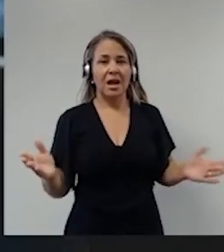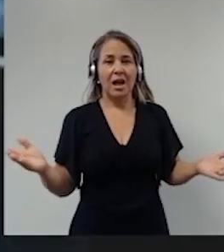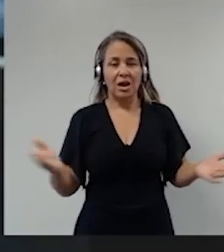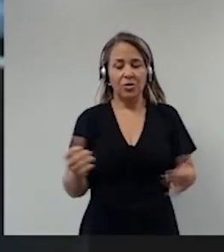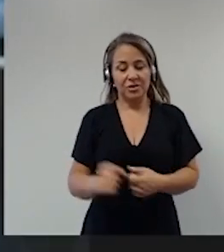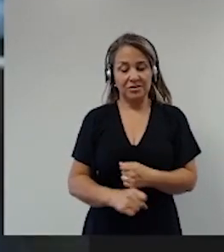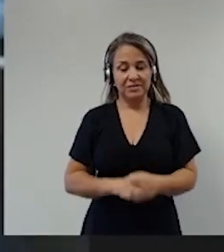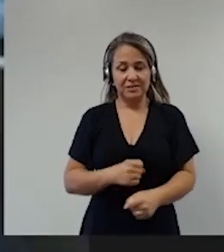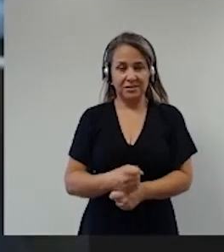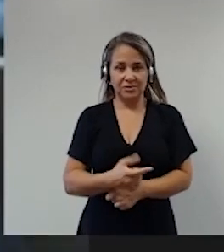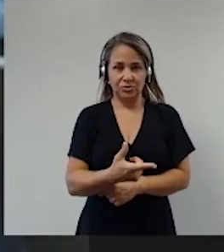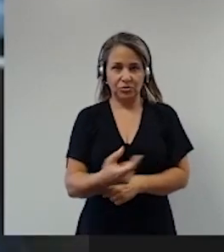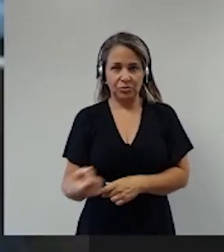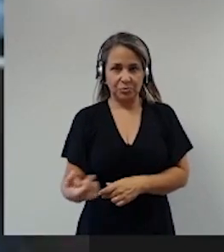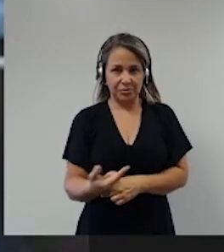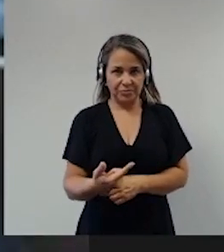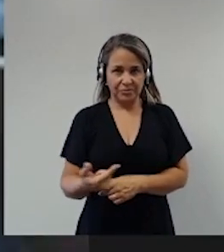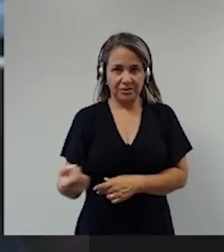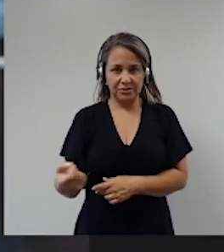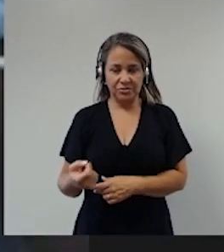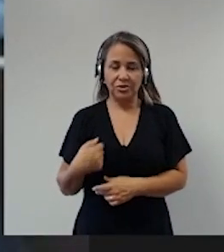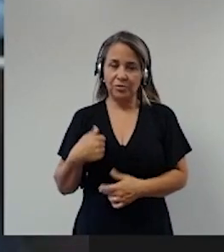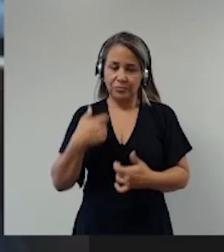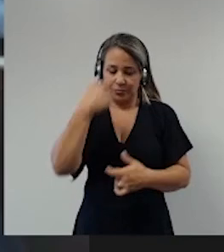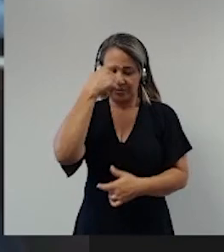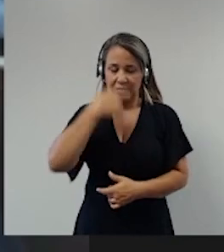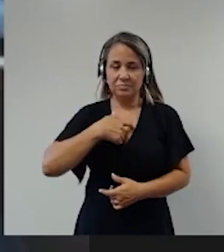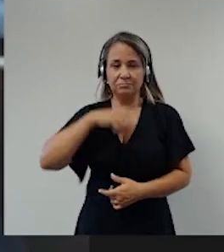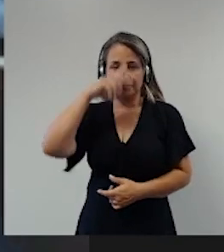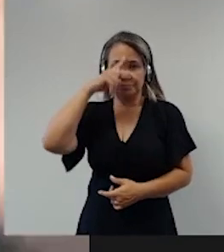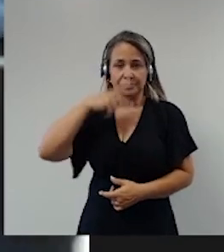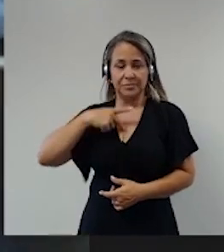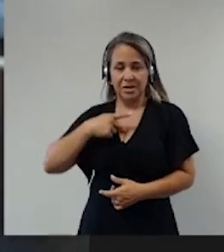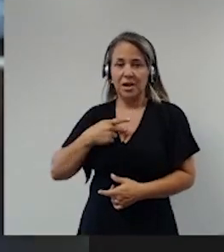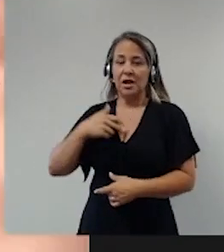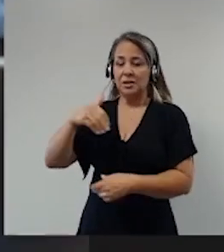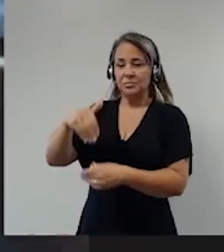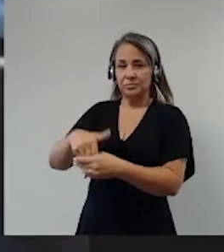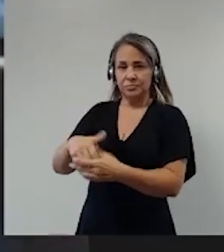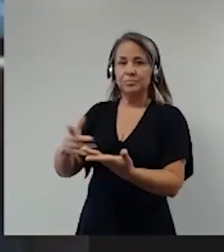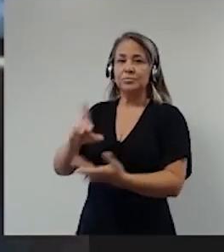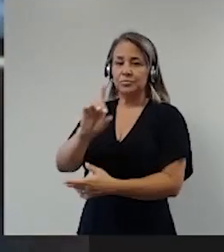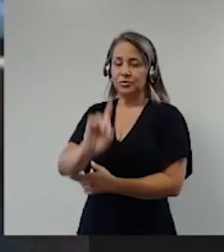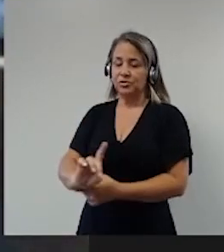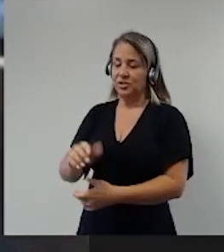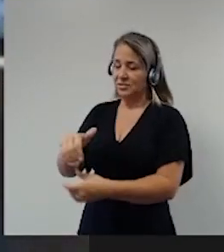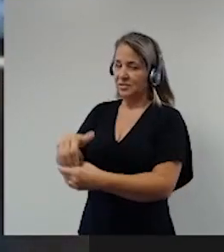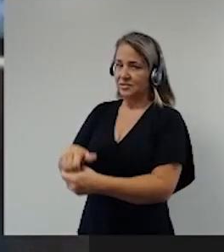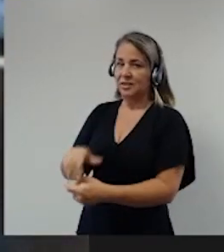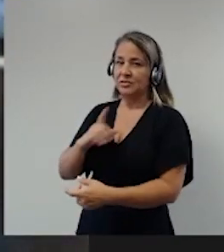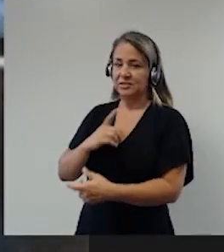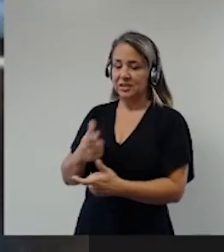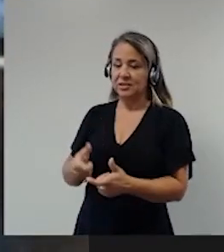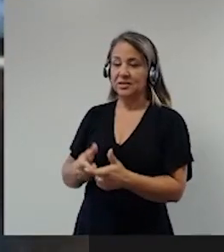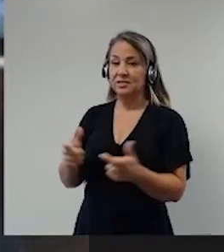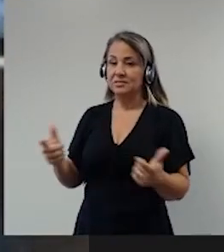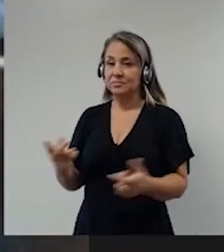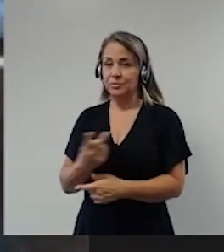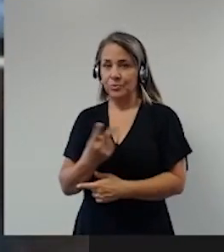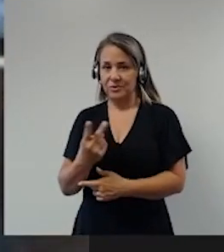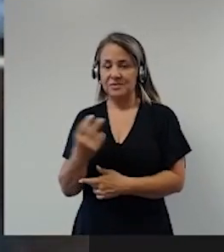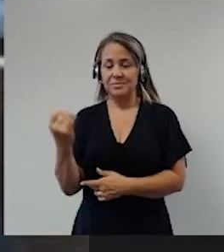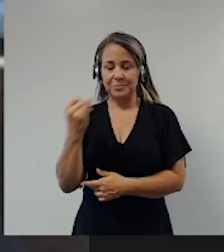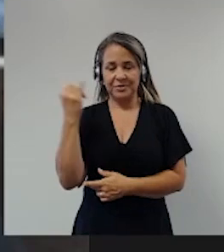um pouquinho a sardinha para o meu lado, da seara do direito eleitoral, já que a gente aqui está com dois grandes